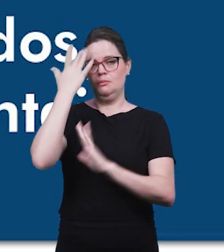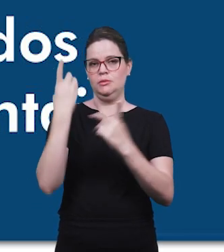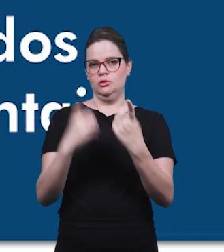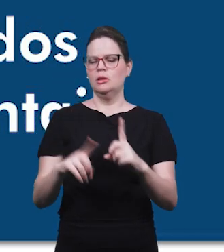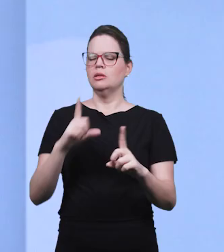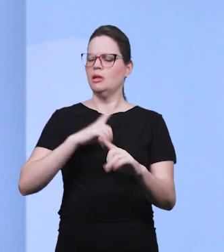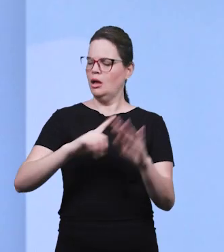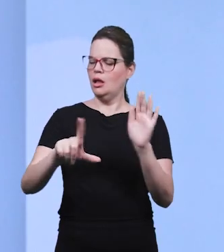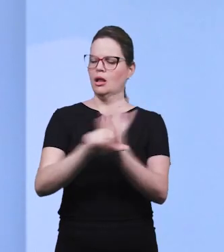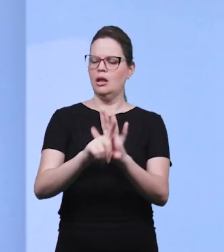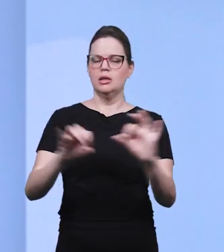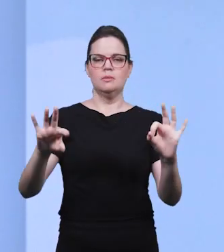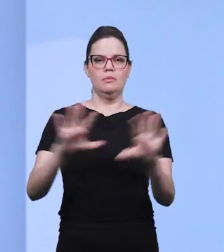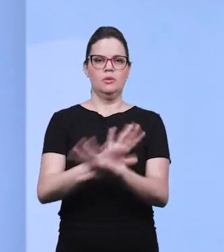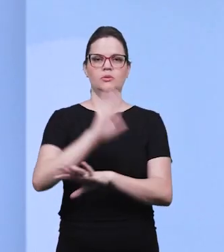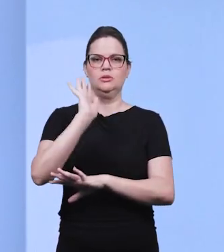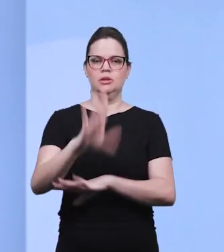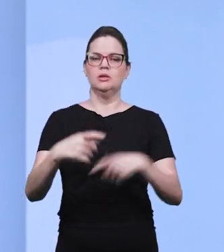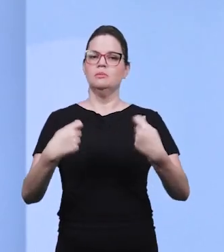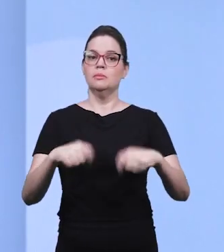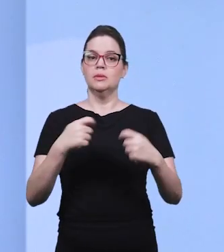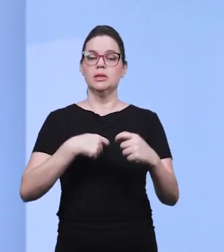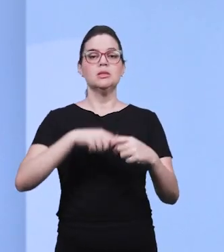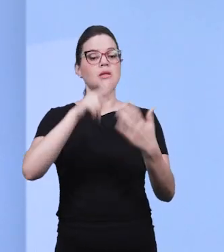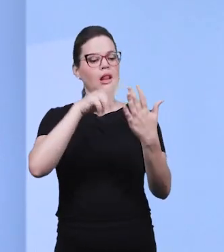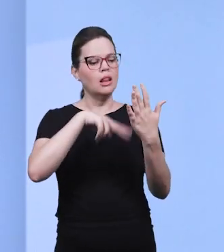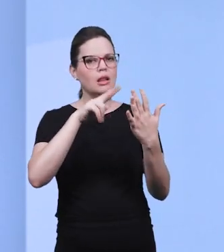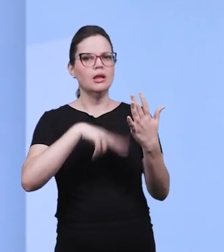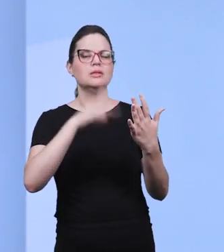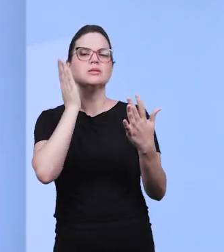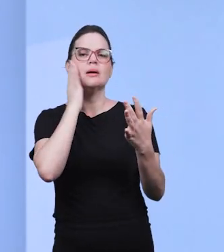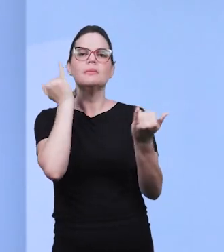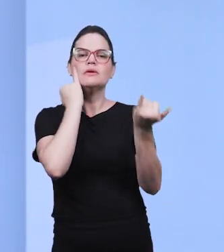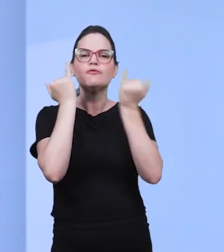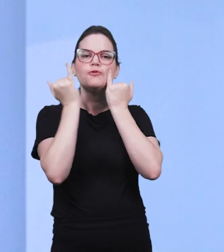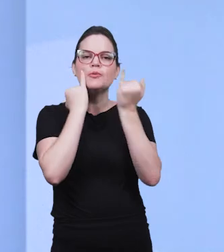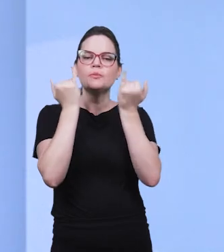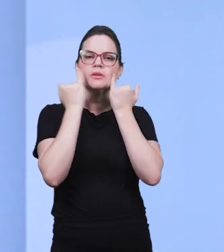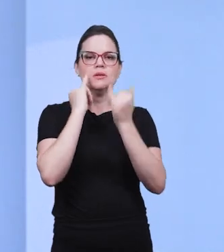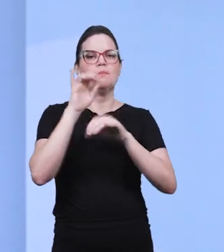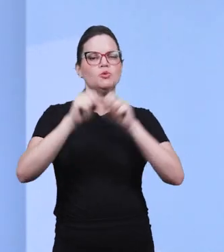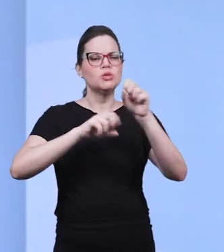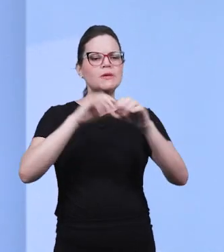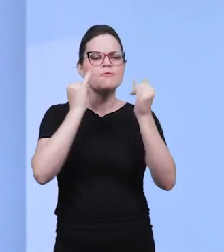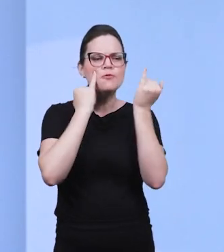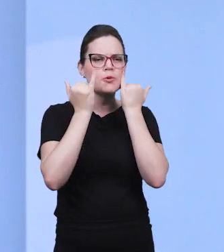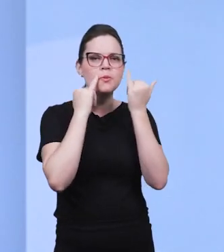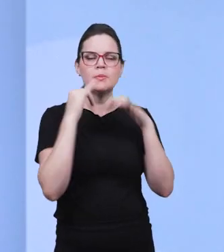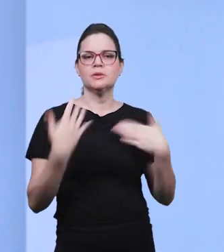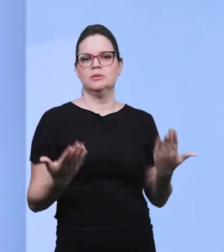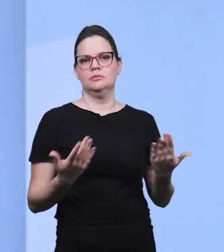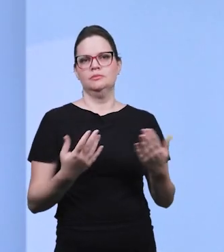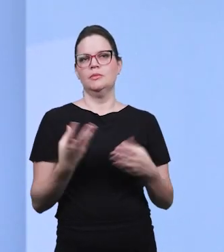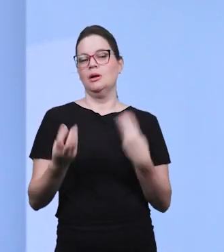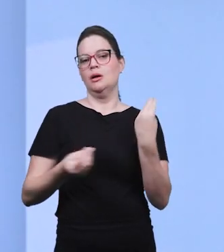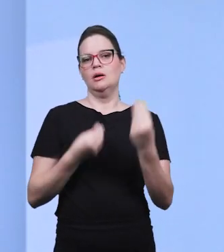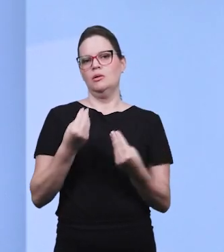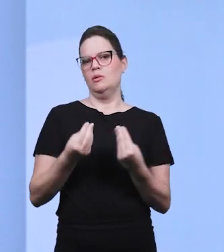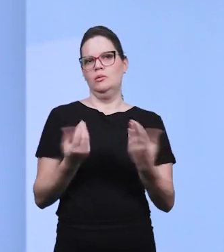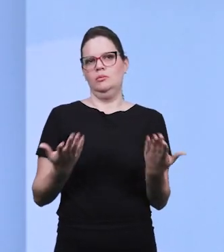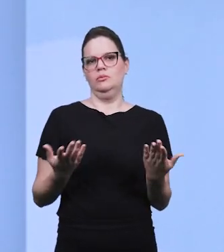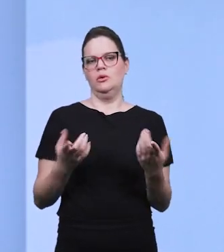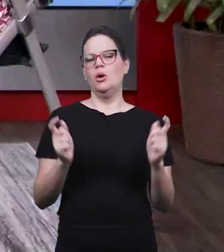para isso, então é importante que os cuidadores busquem essas informações. Então, onde os pais podem receber